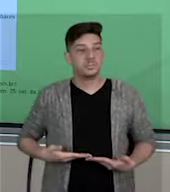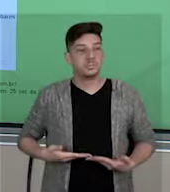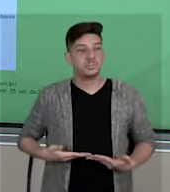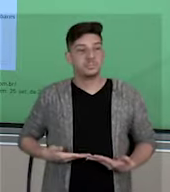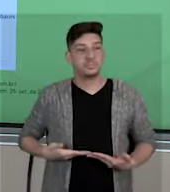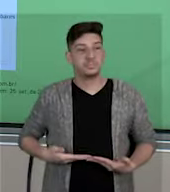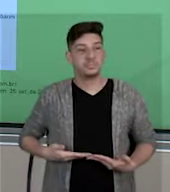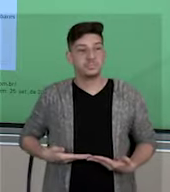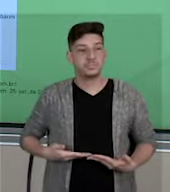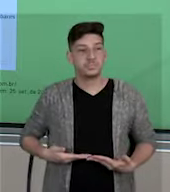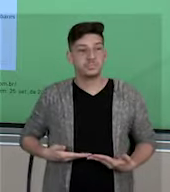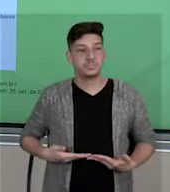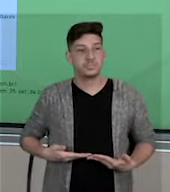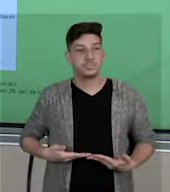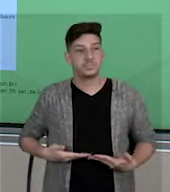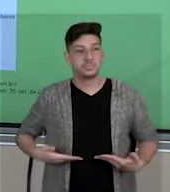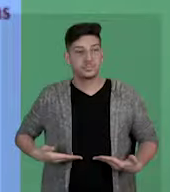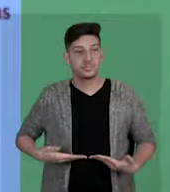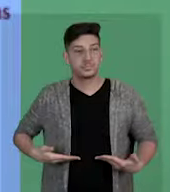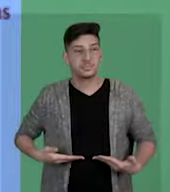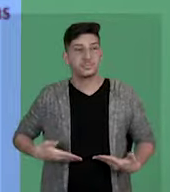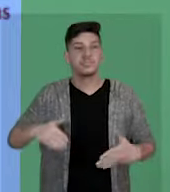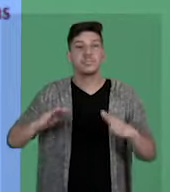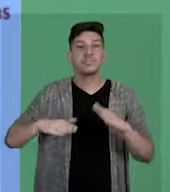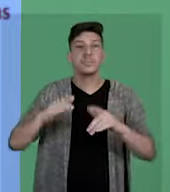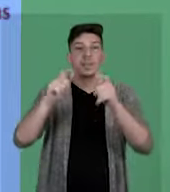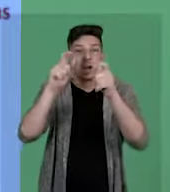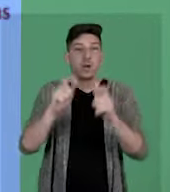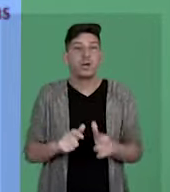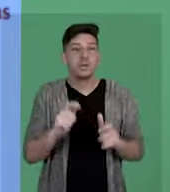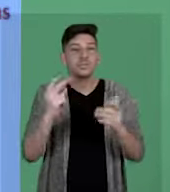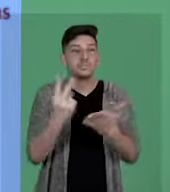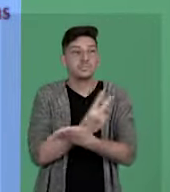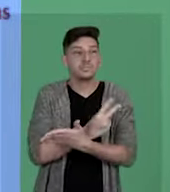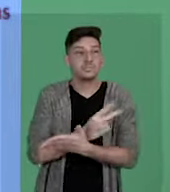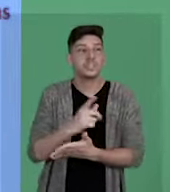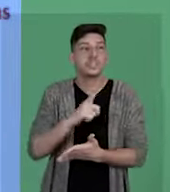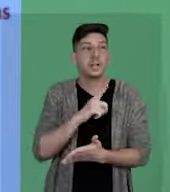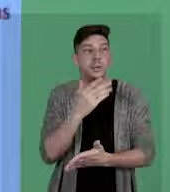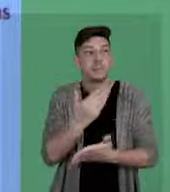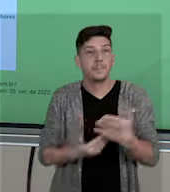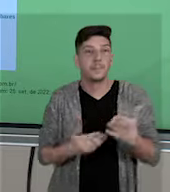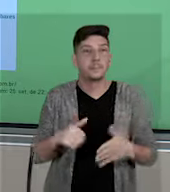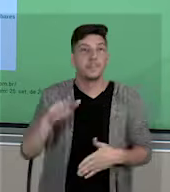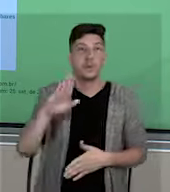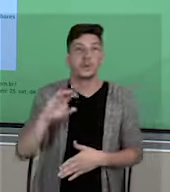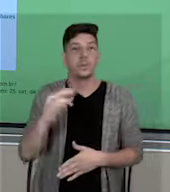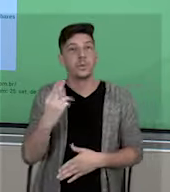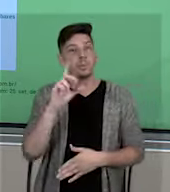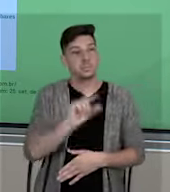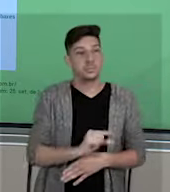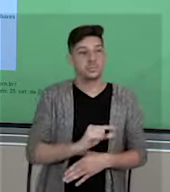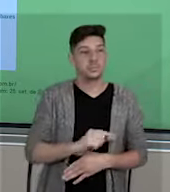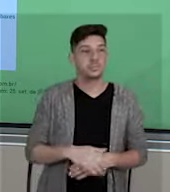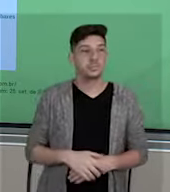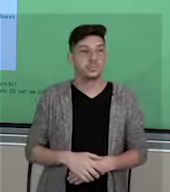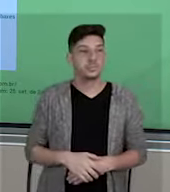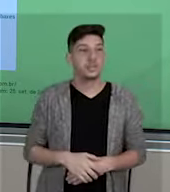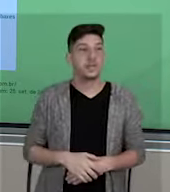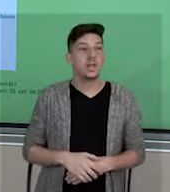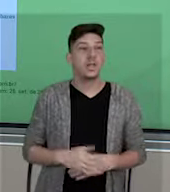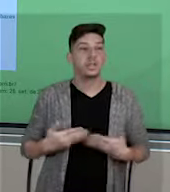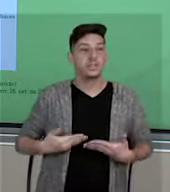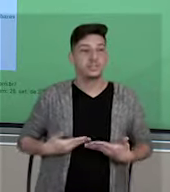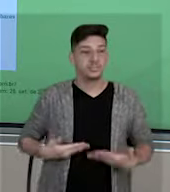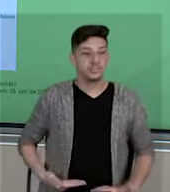região ainda torácica. Então, dependendo de onde ocorre a fratura, aqui tem uma perda maior ou menor. E as vértebras lombares são as vértebras que estão